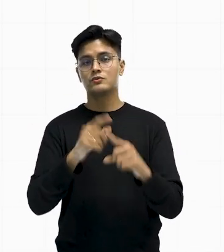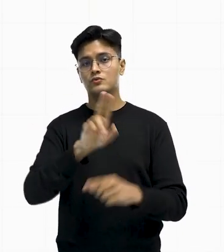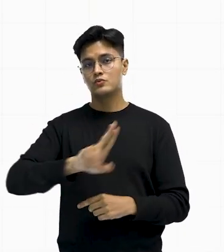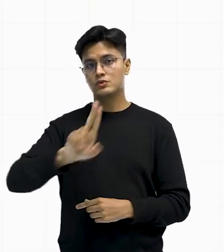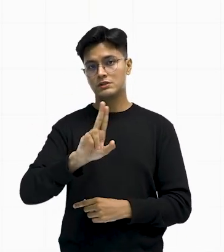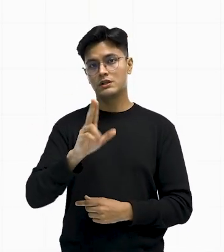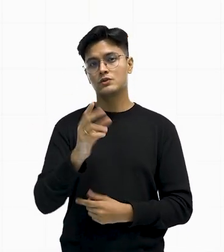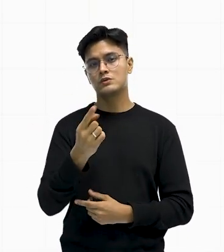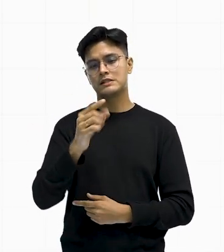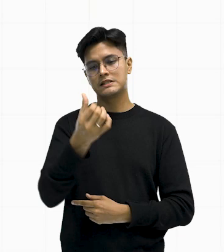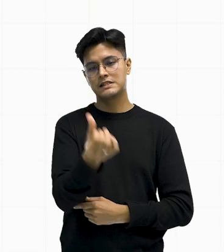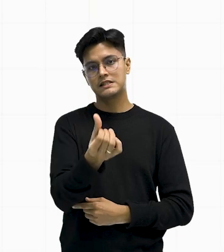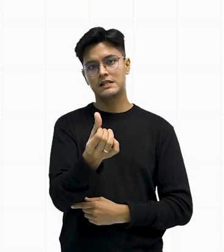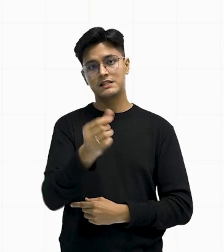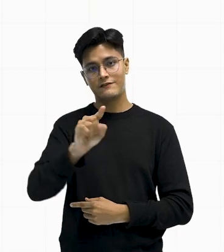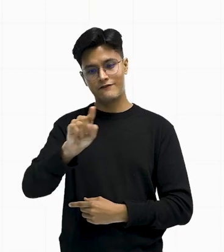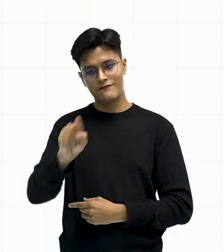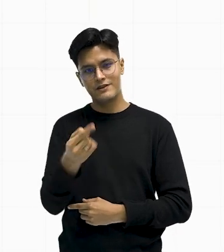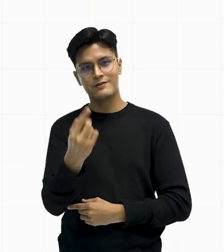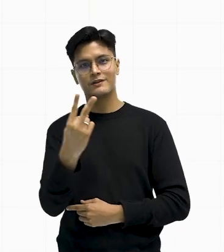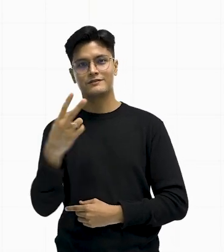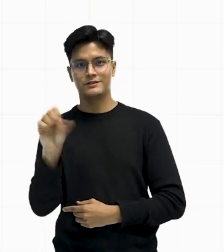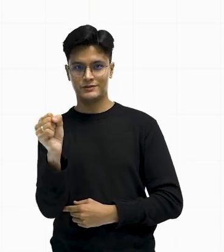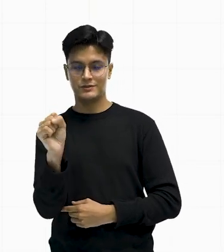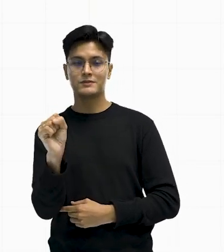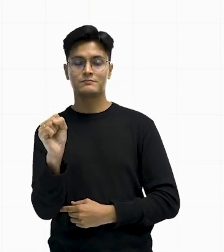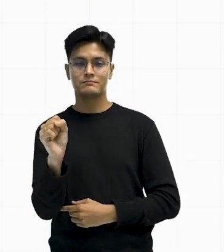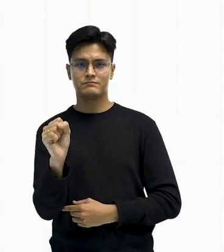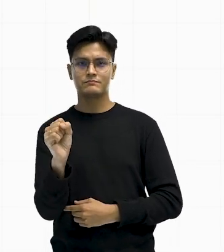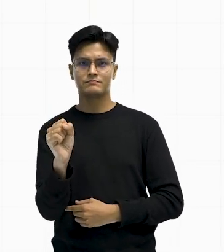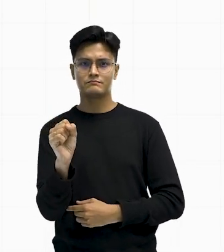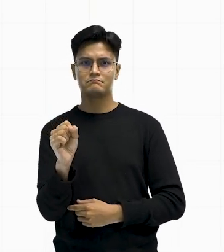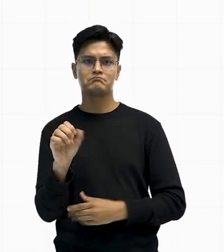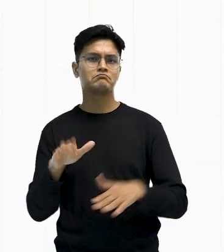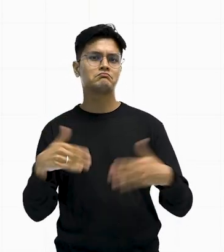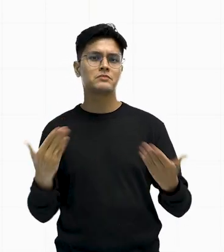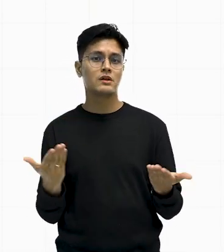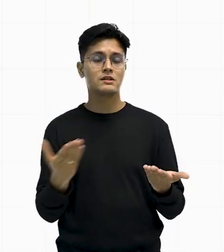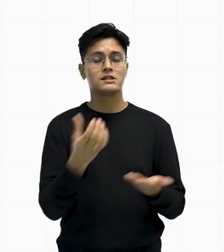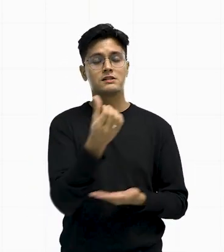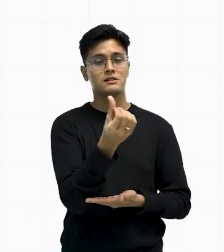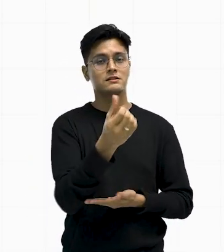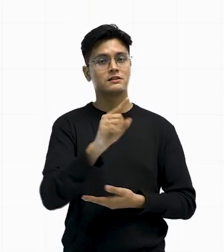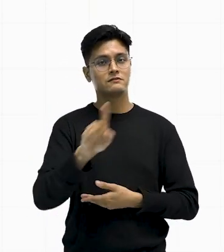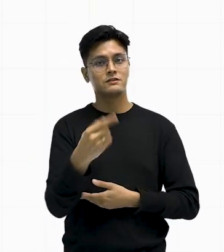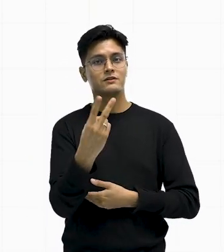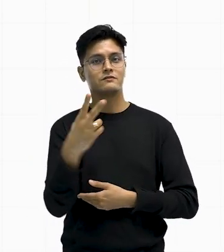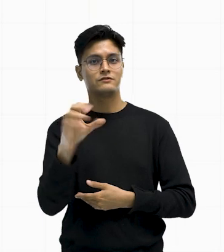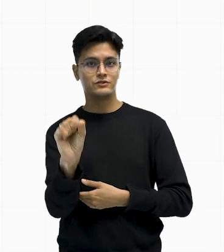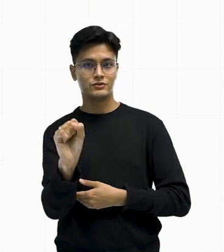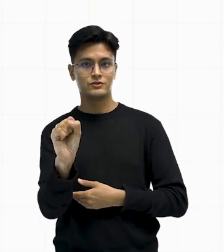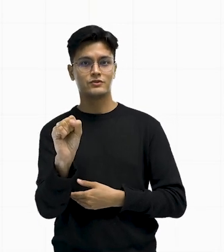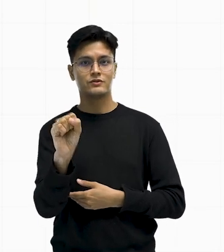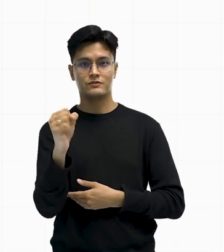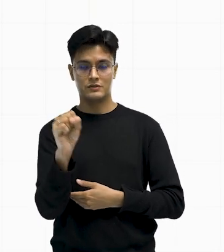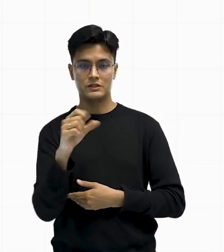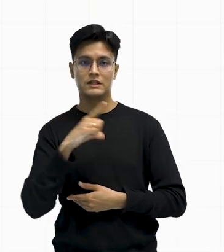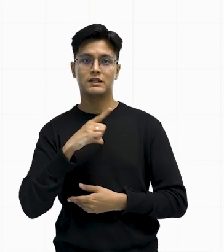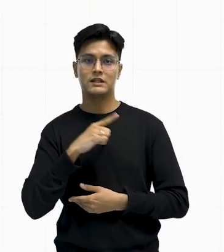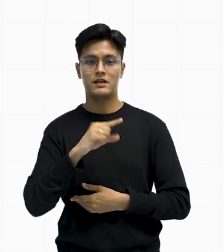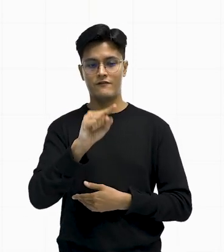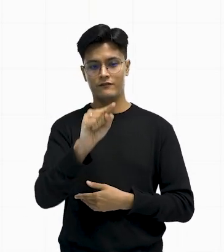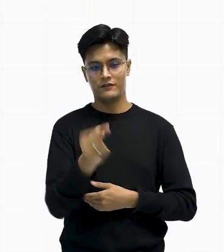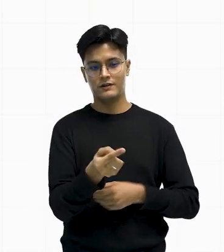6,28. E daí? E daí que esse 6,28, reparem, ele possui duas